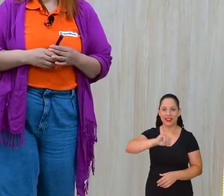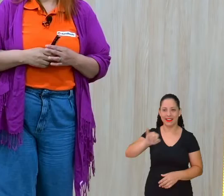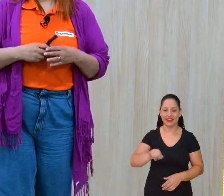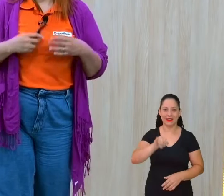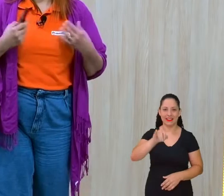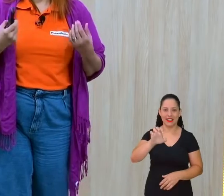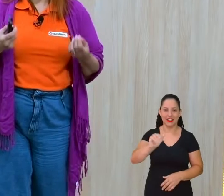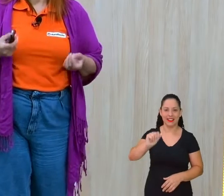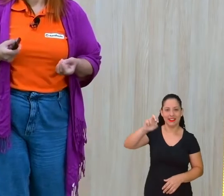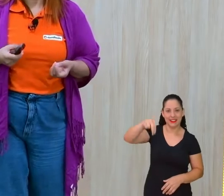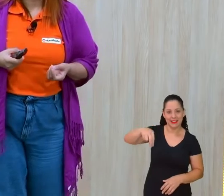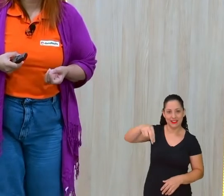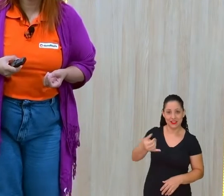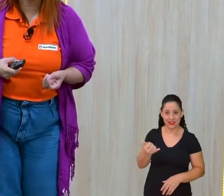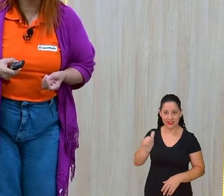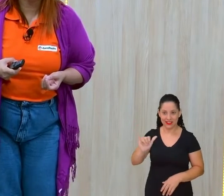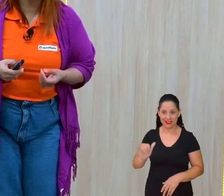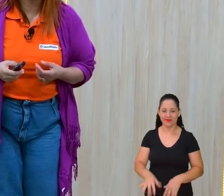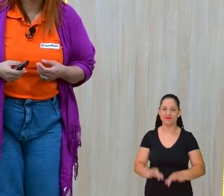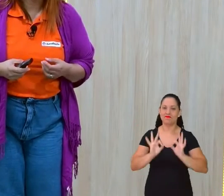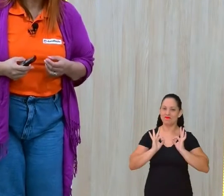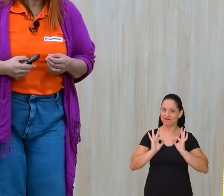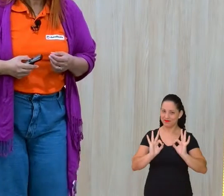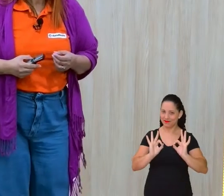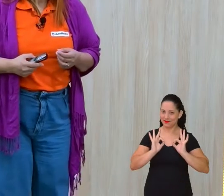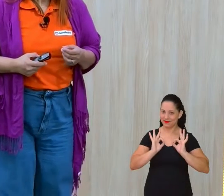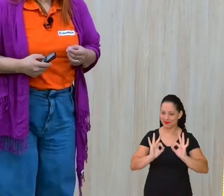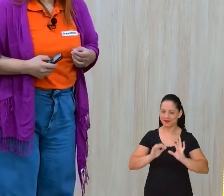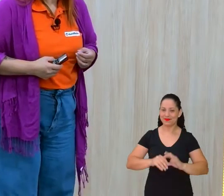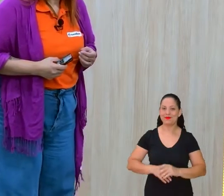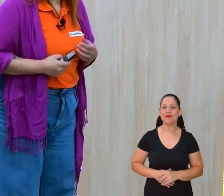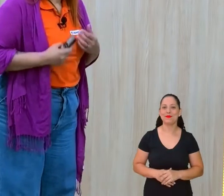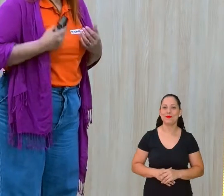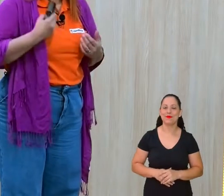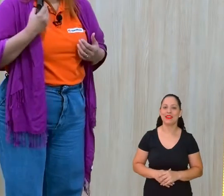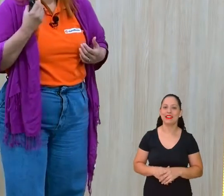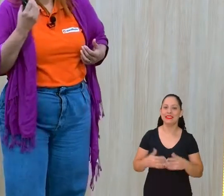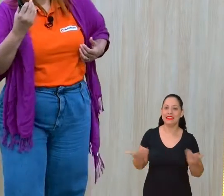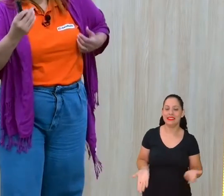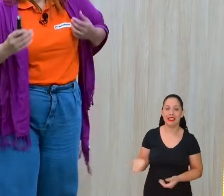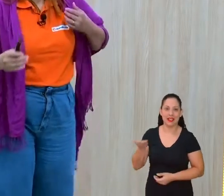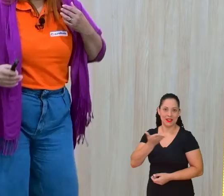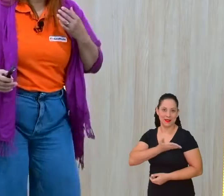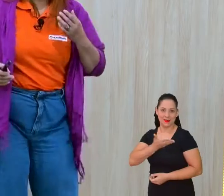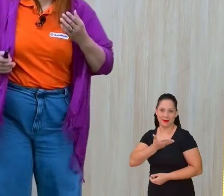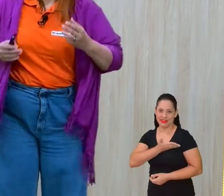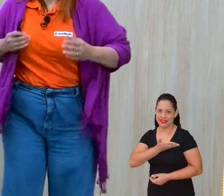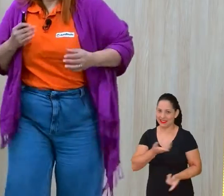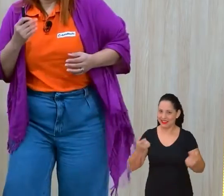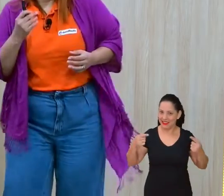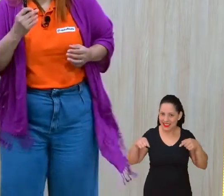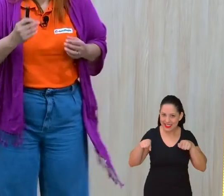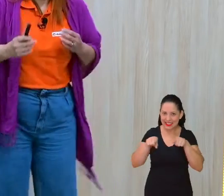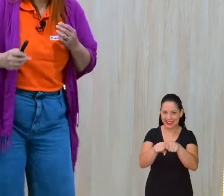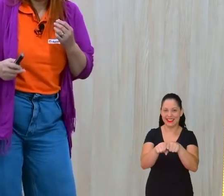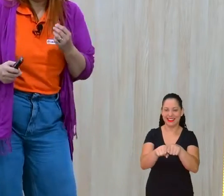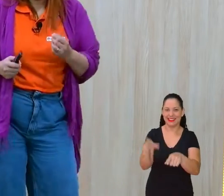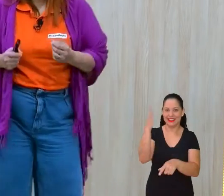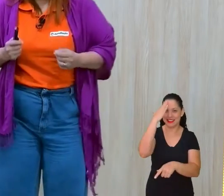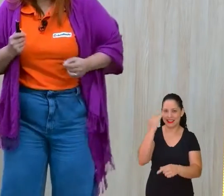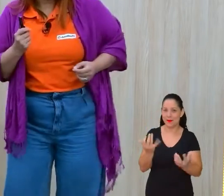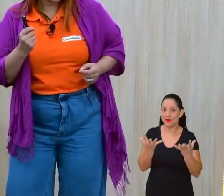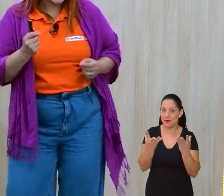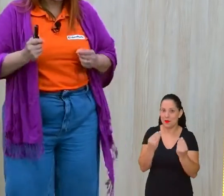do sétimo ano, estou ótima de novo. E a minha parceiraça, que sabe muito